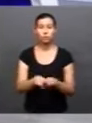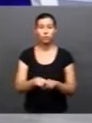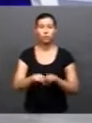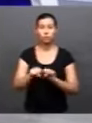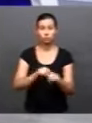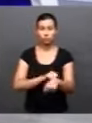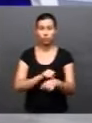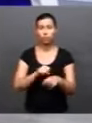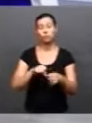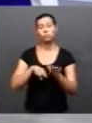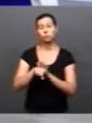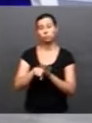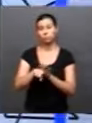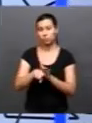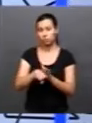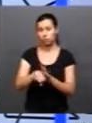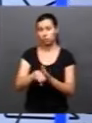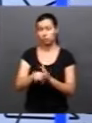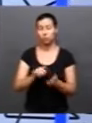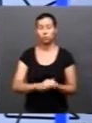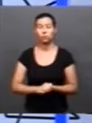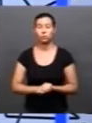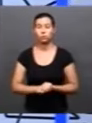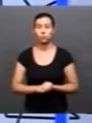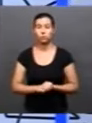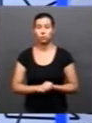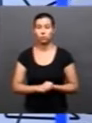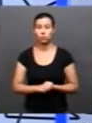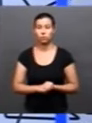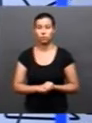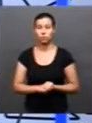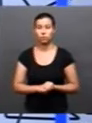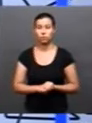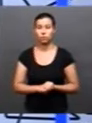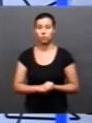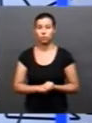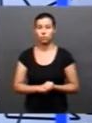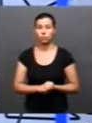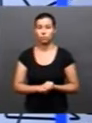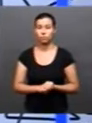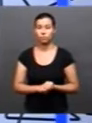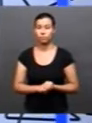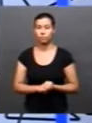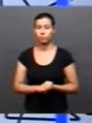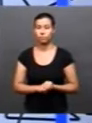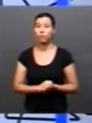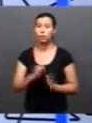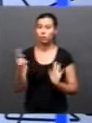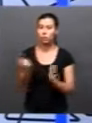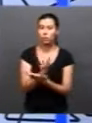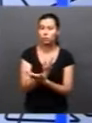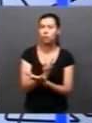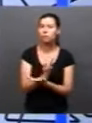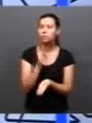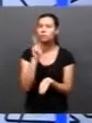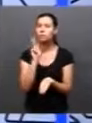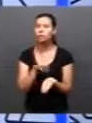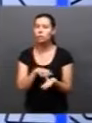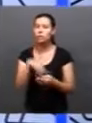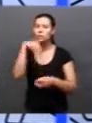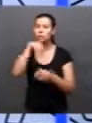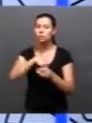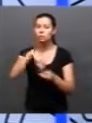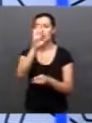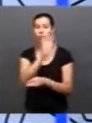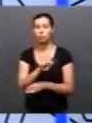próprios pesquisadores. Uhum. Ou seja, o que, que é que acontece de fato, que a gente tem grandes dificuldades dentro das